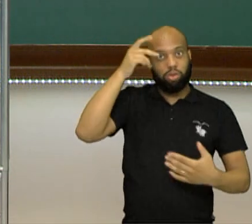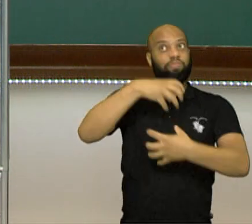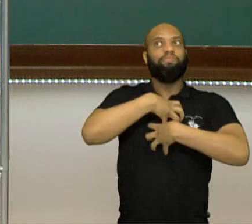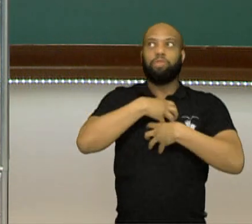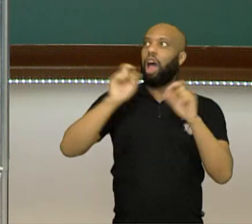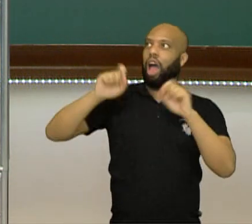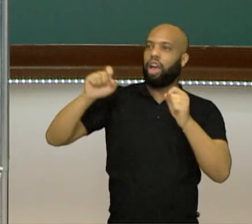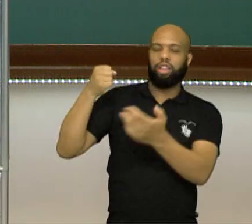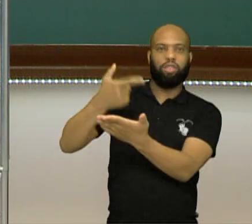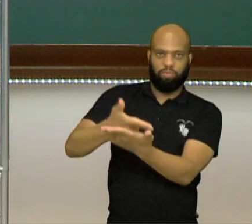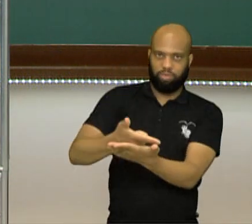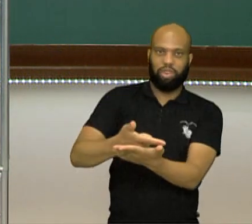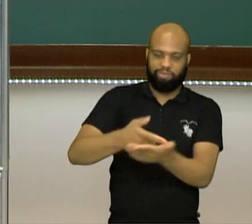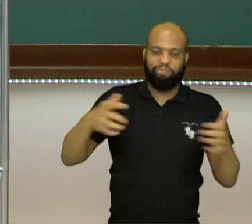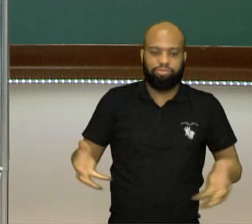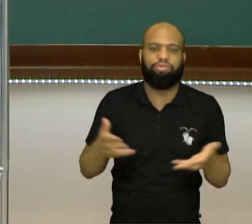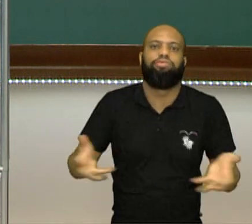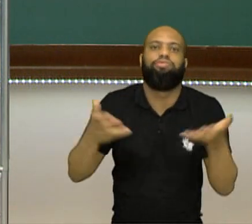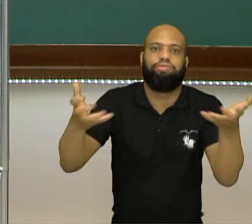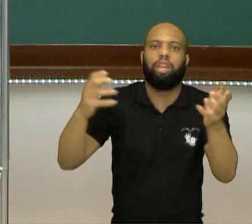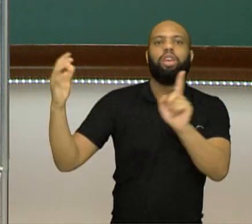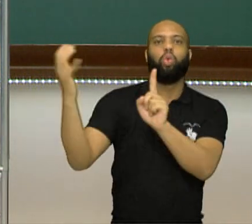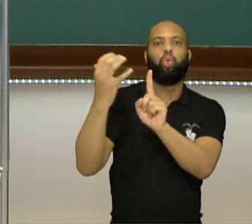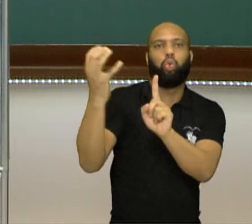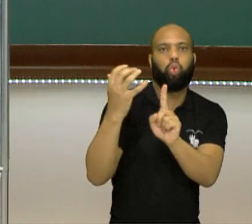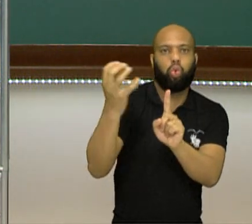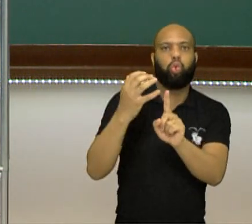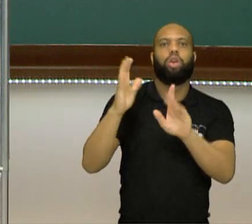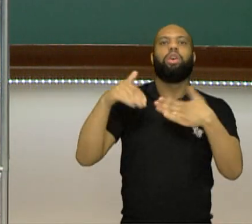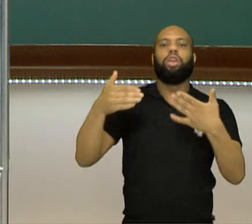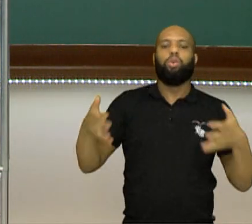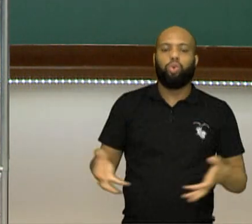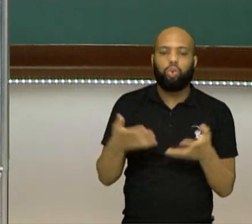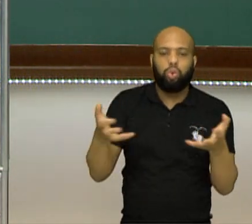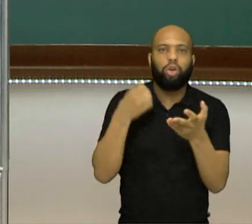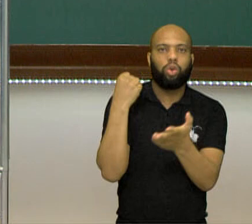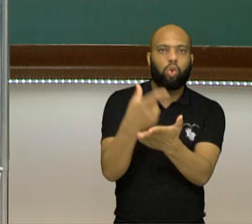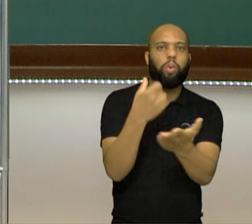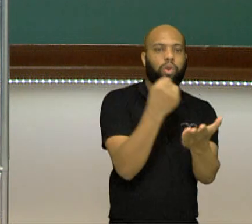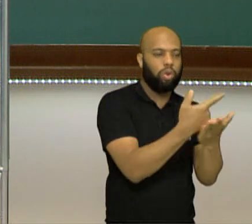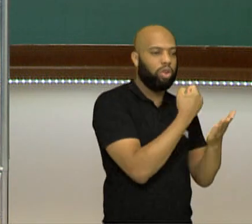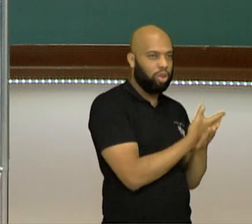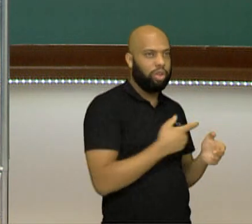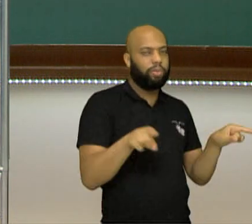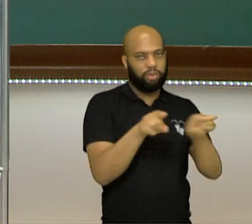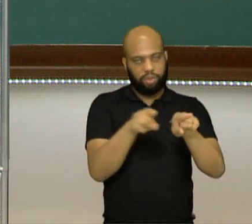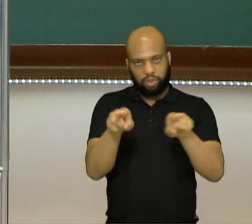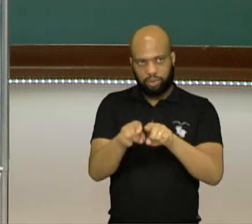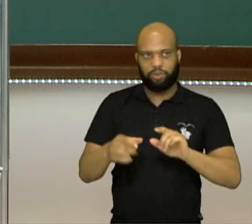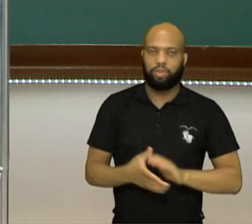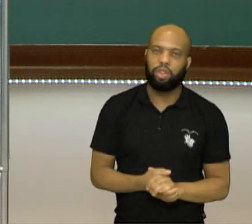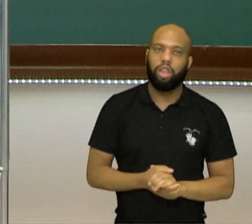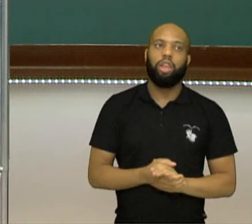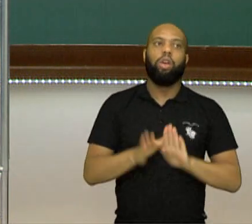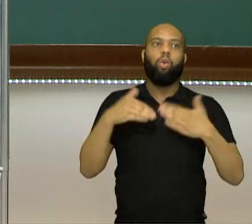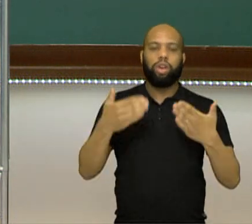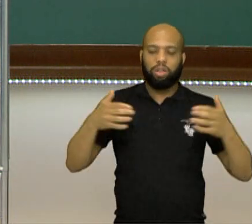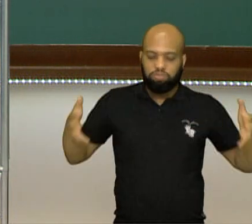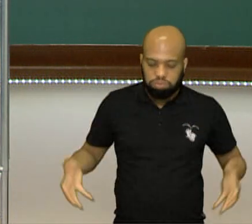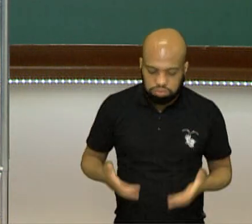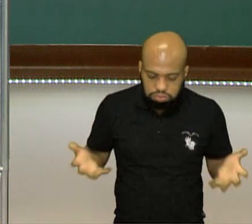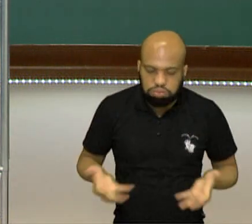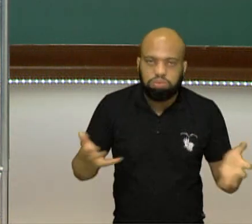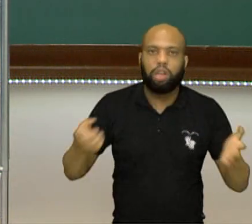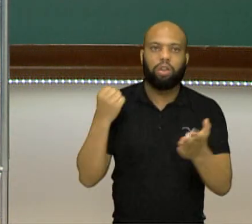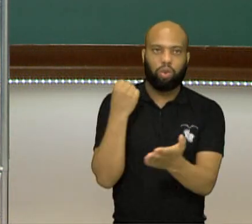só depois. Então, essas compras a prazo para incentivar o consumo das pessoas. Então, incentivo